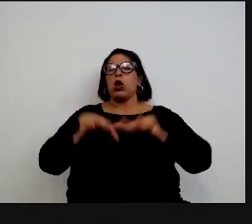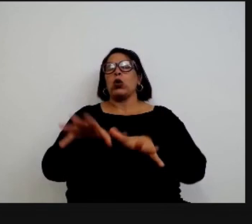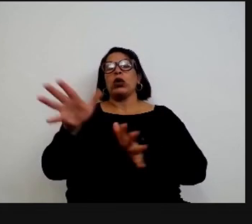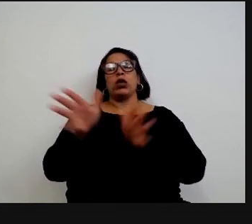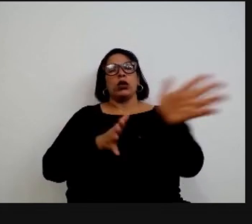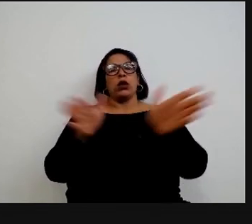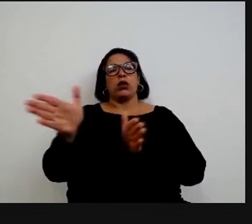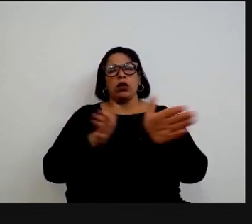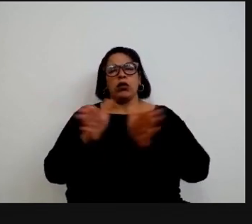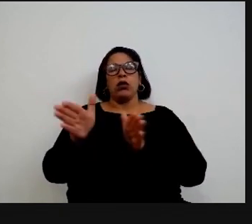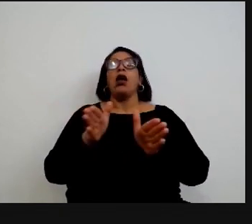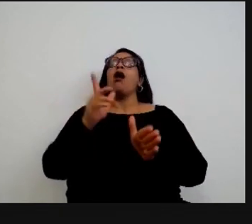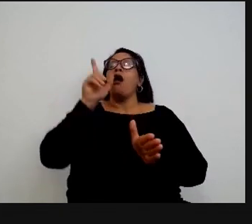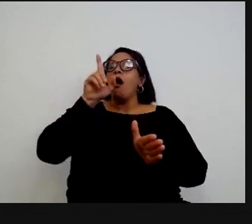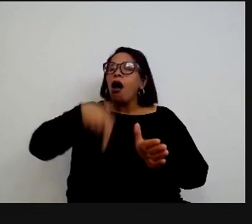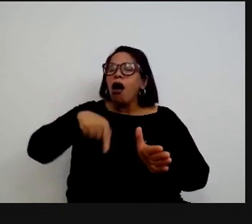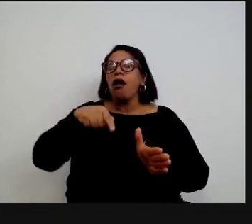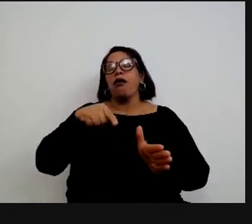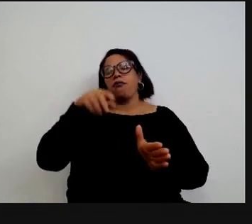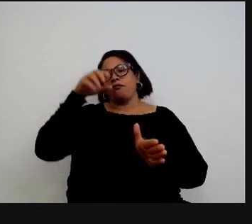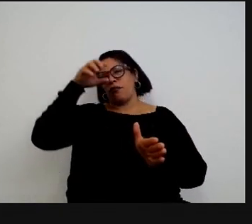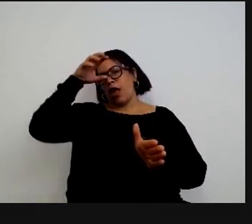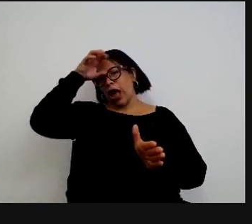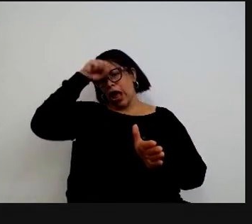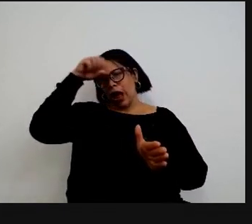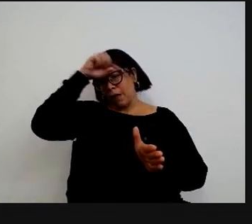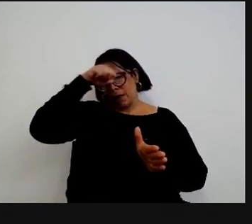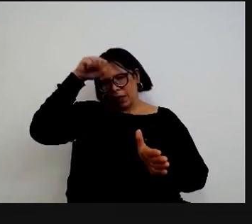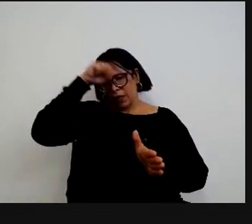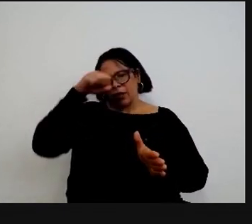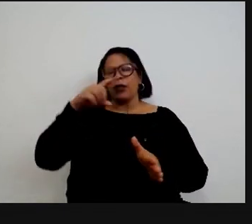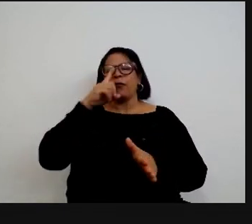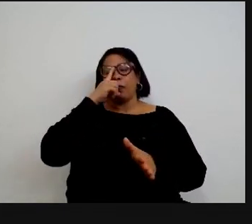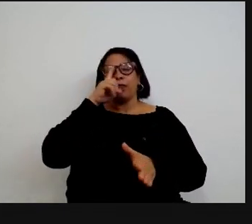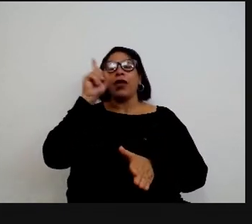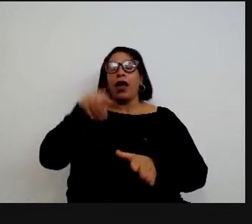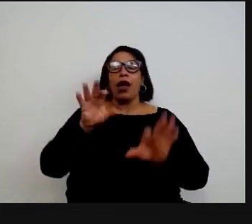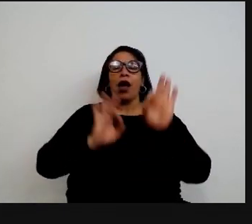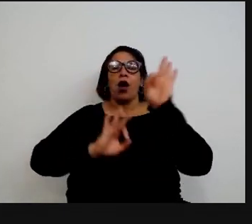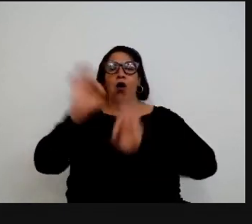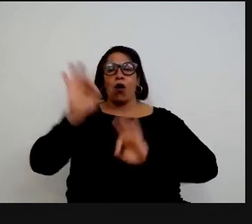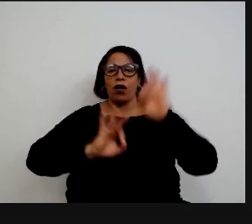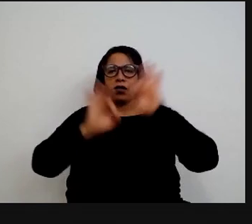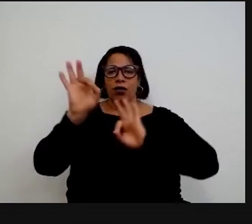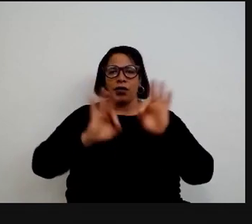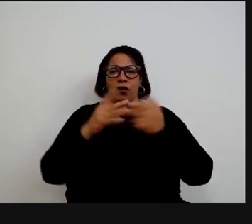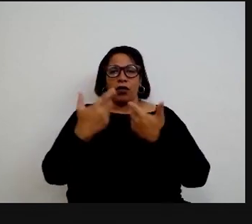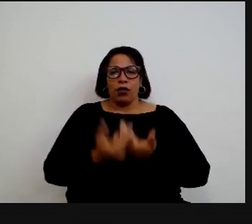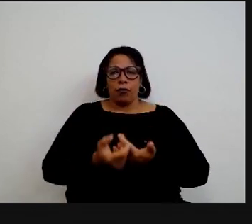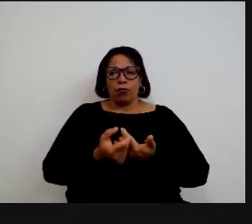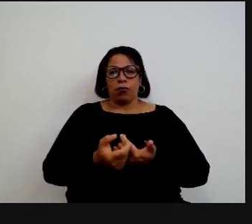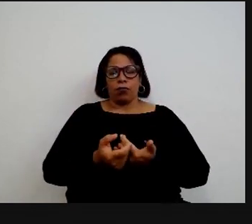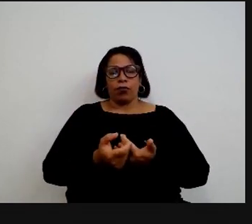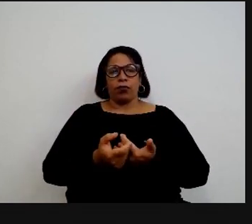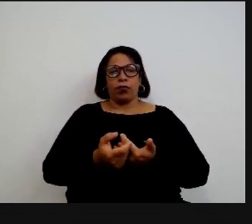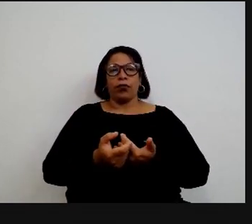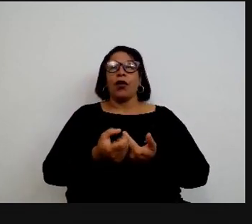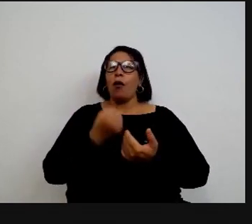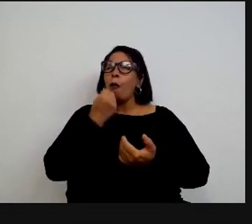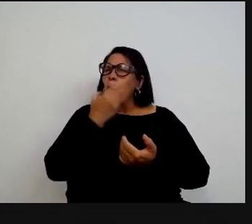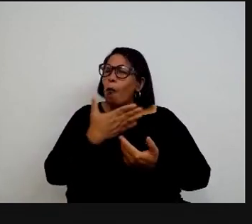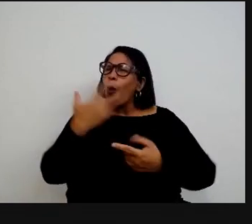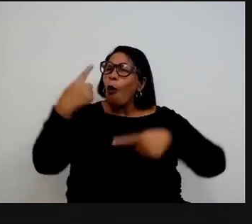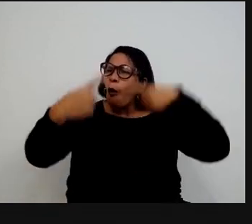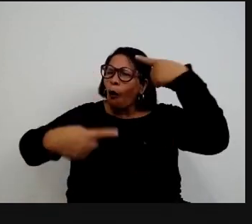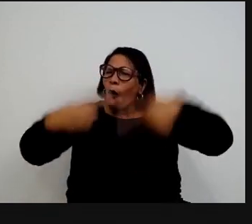e da acessibilidade. Passa por isso, né? Aí é o ponto de vista organizacional que o Paulo falou. Bom, papo bom,